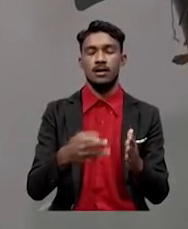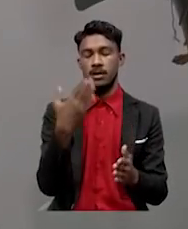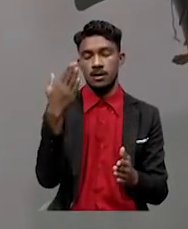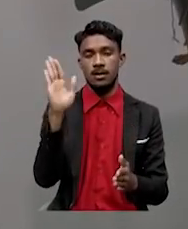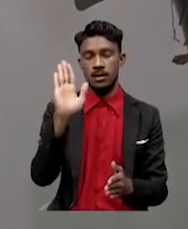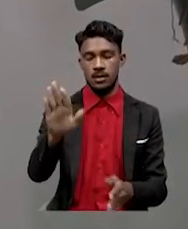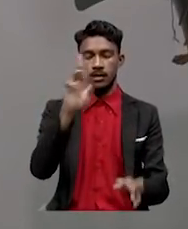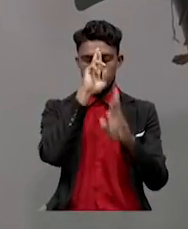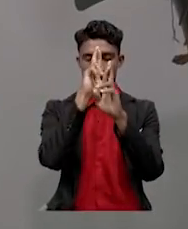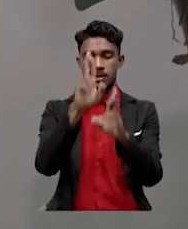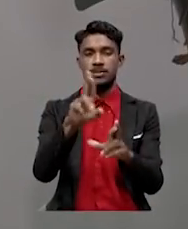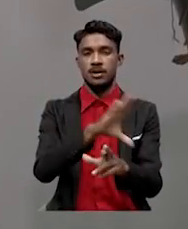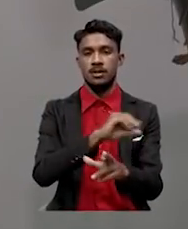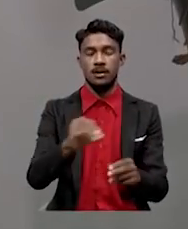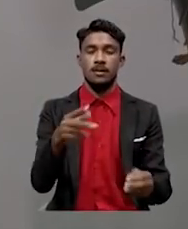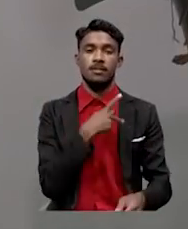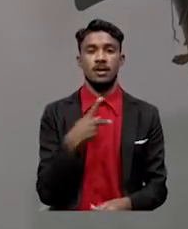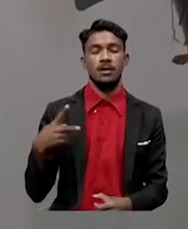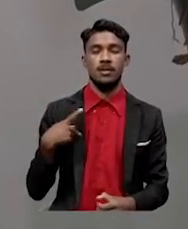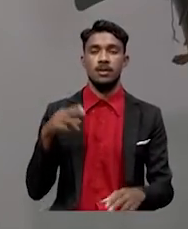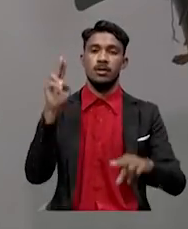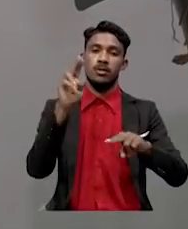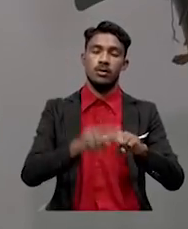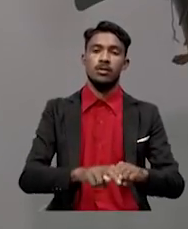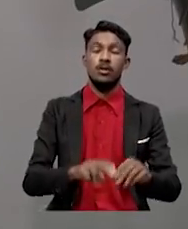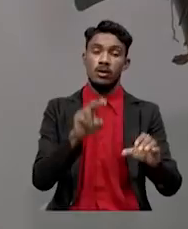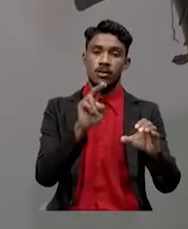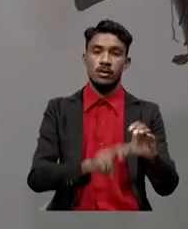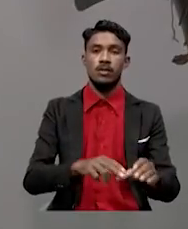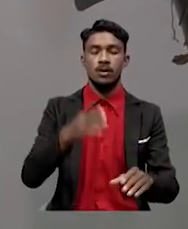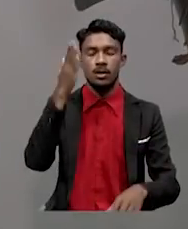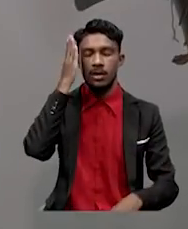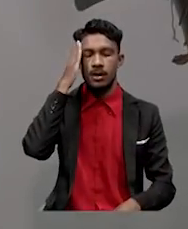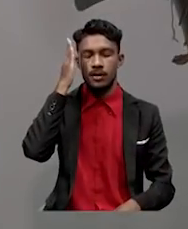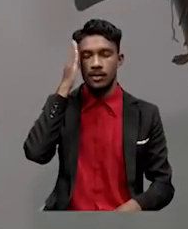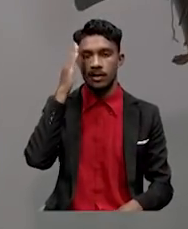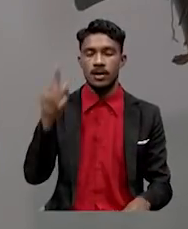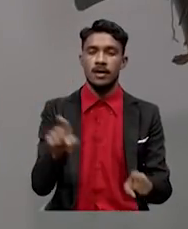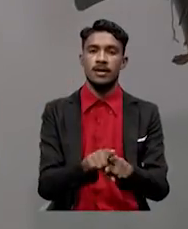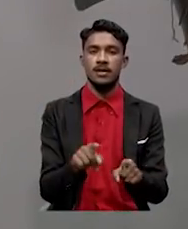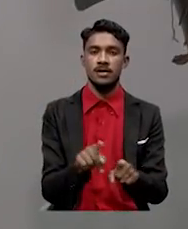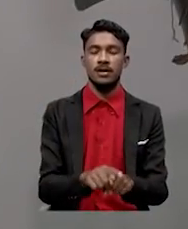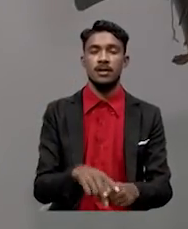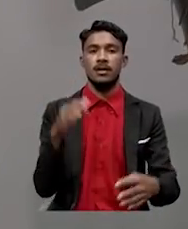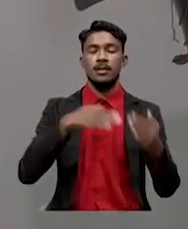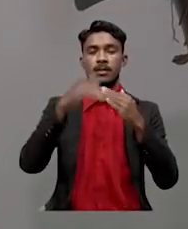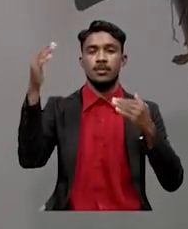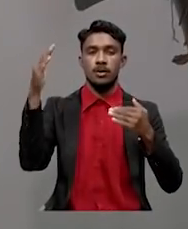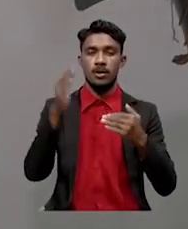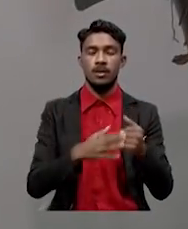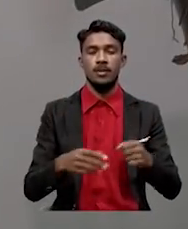compromisso com representantes parlamentares, ele tudo, o de Hanun Lucas também nem termos anessa crise institucional.